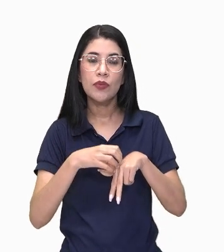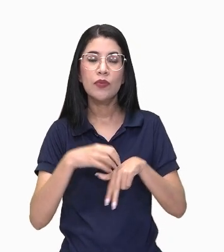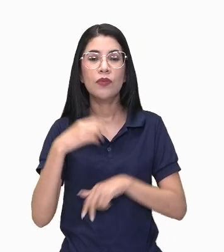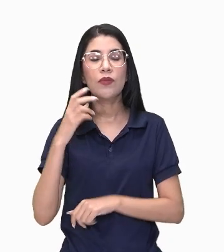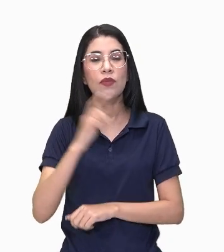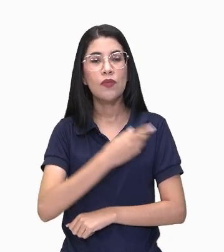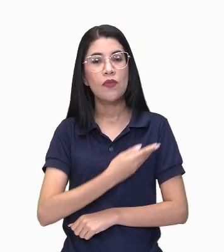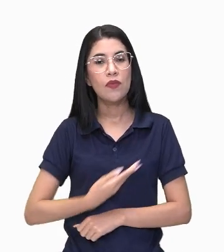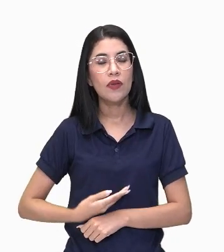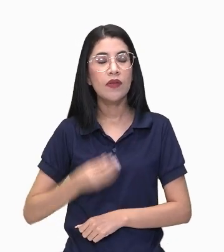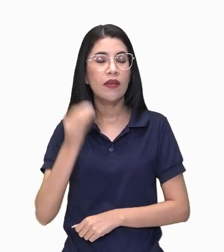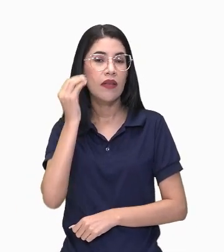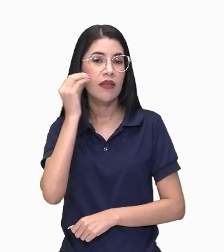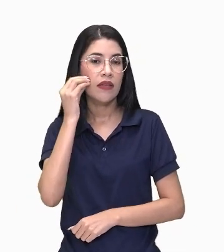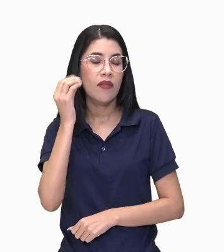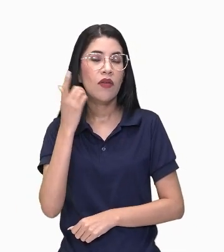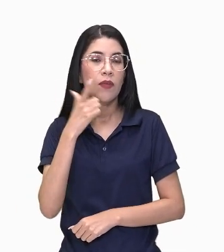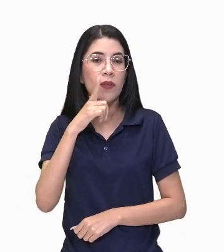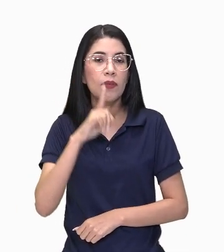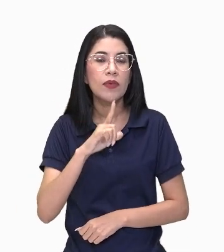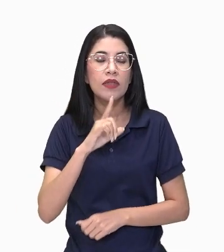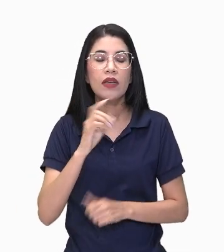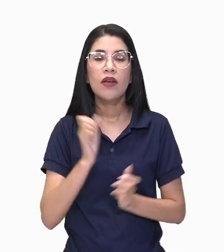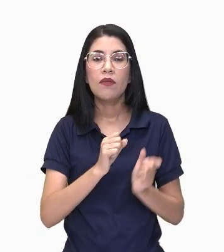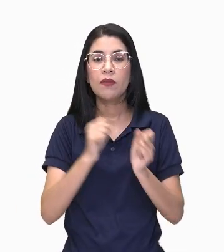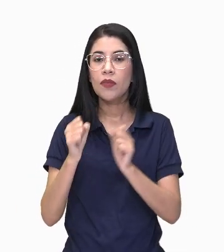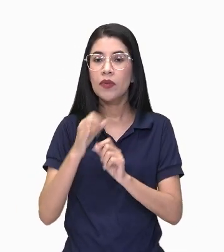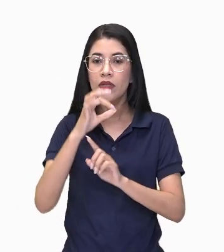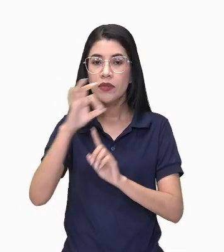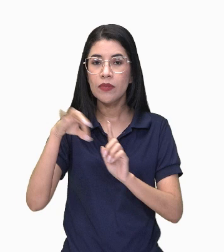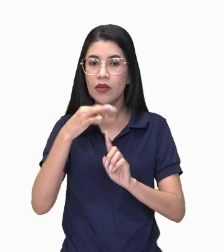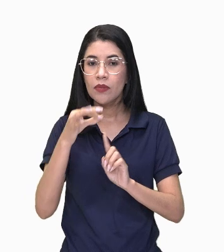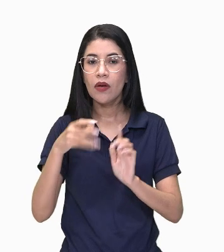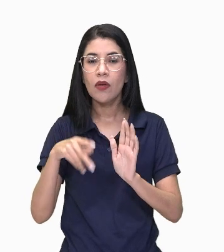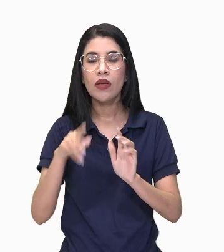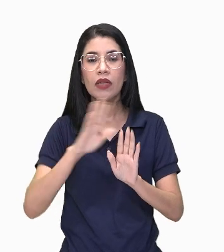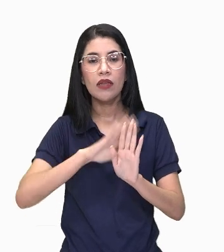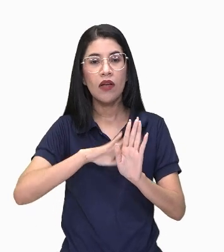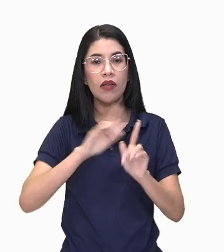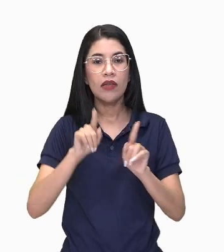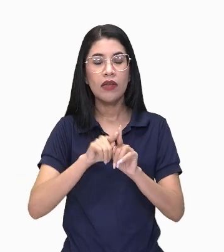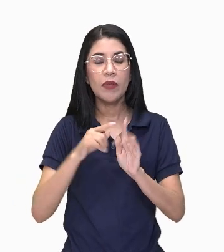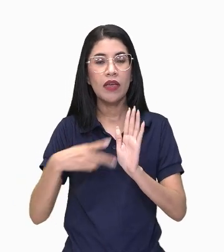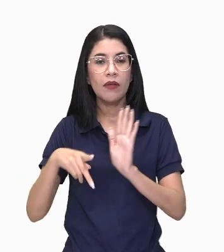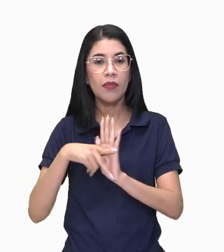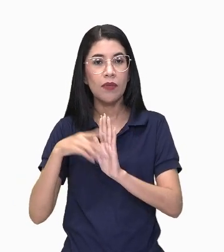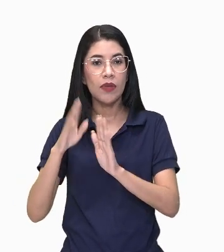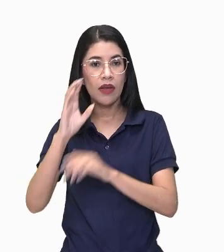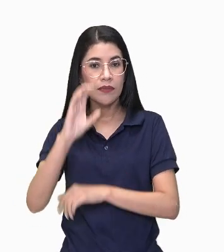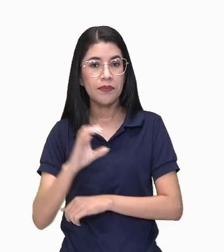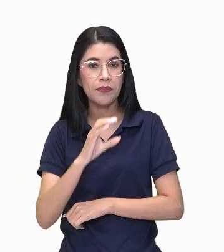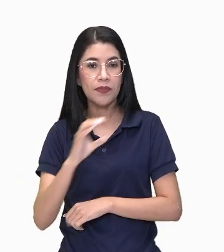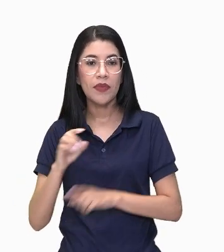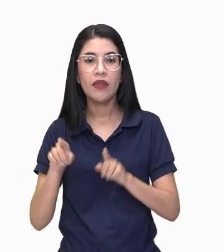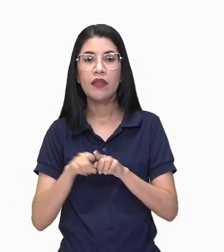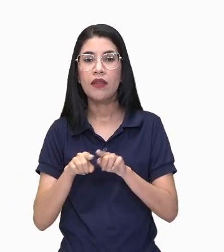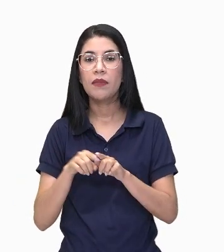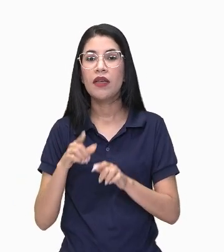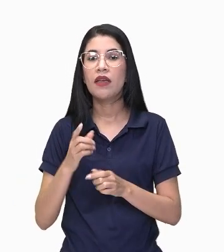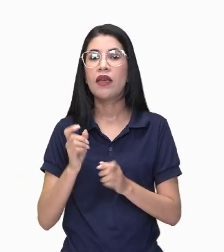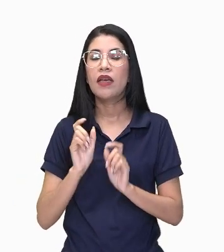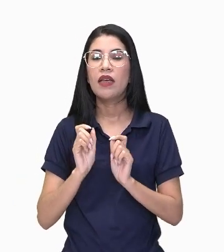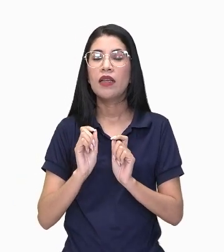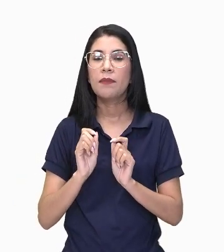poder espiritual e ideológico pertencentes à Igreja e ao Papa. Além de desejarem cobrar